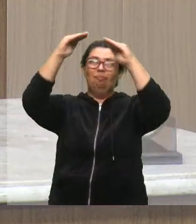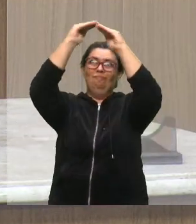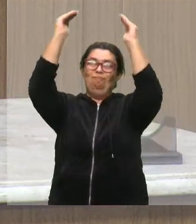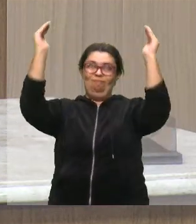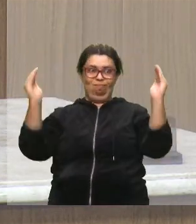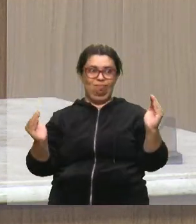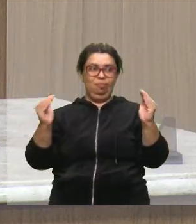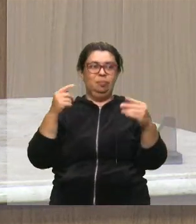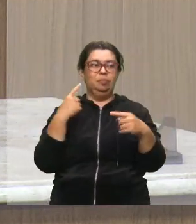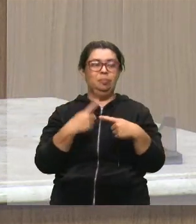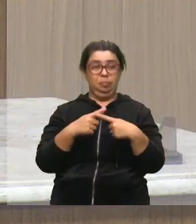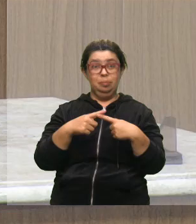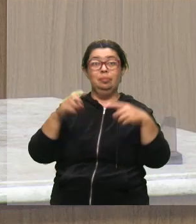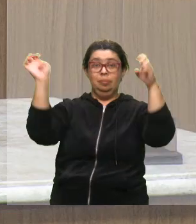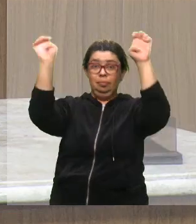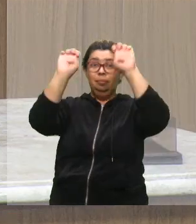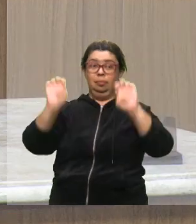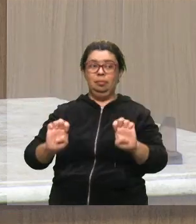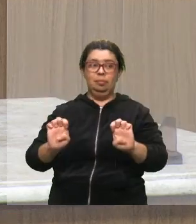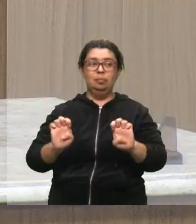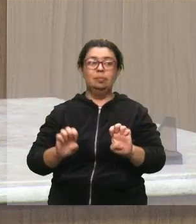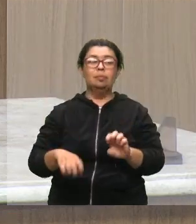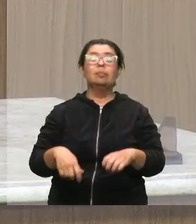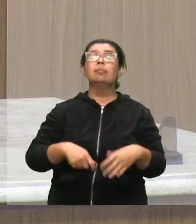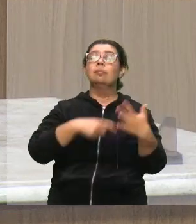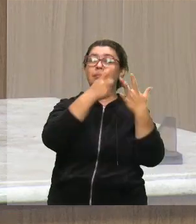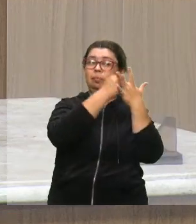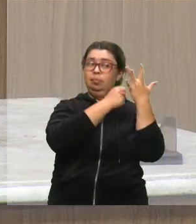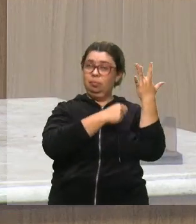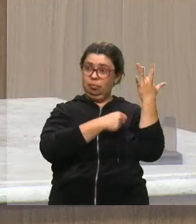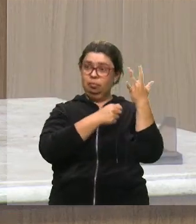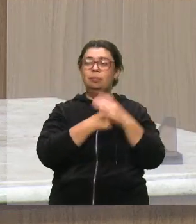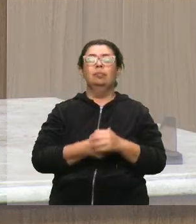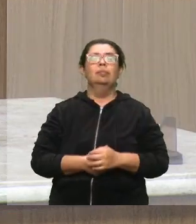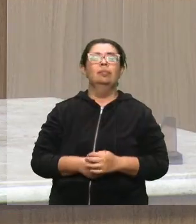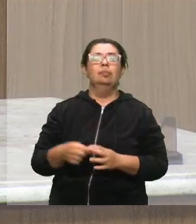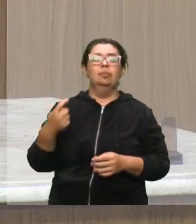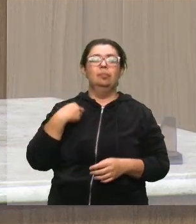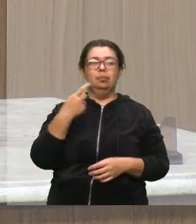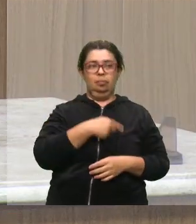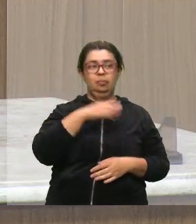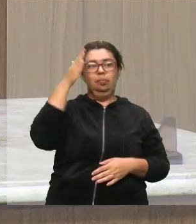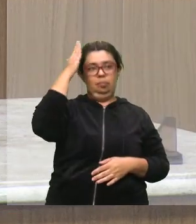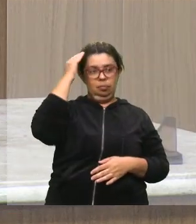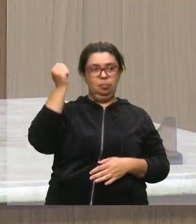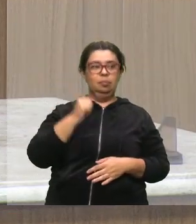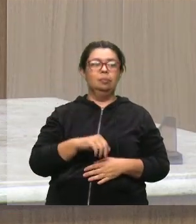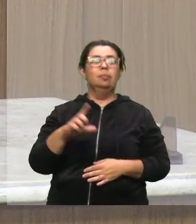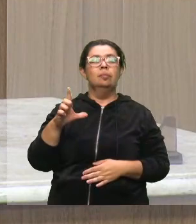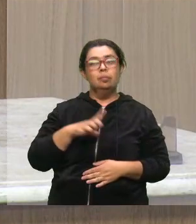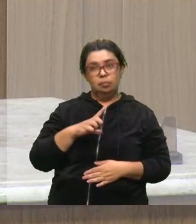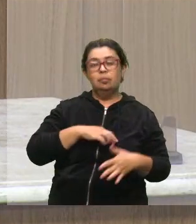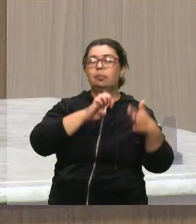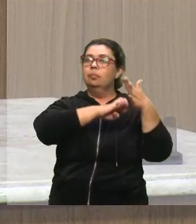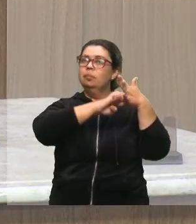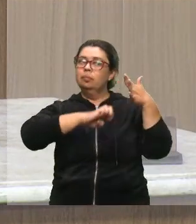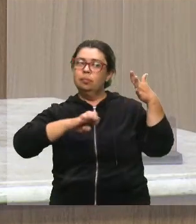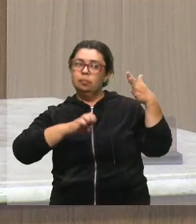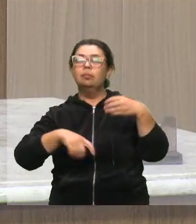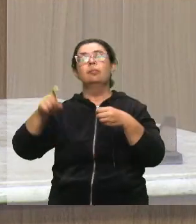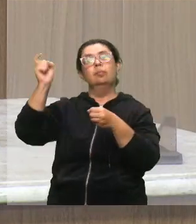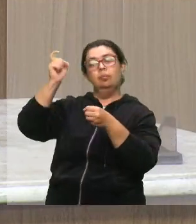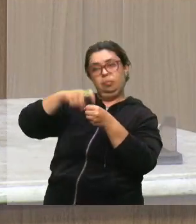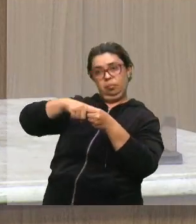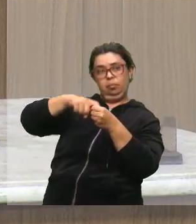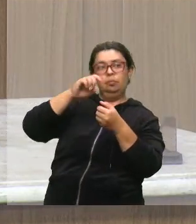né, porque tudo isso também é uma parte do orçamento. Obviamente que nós sabemos que haverão as contrapartidas, né, dos convênios,